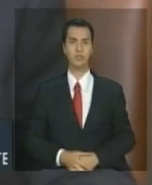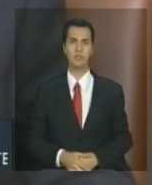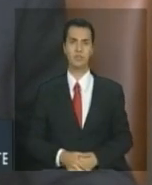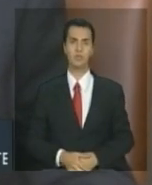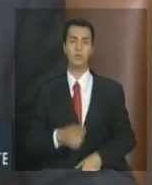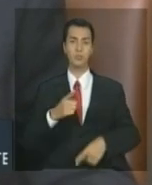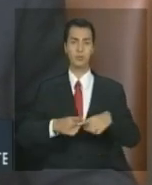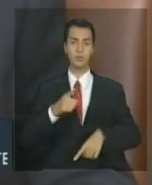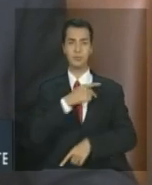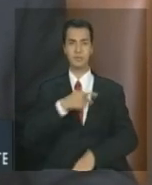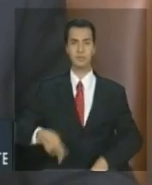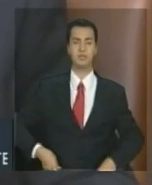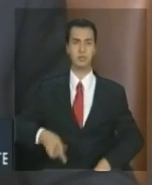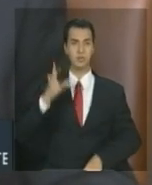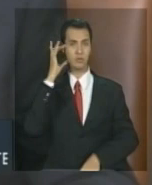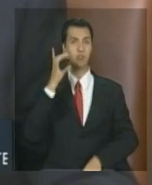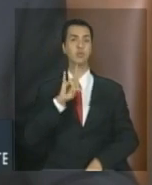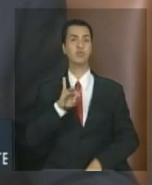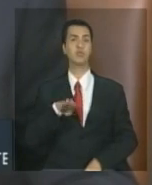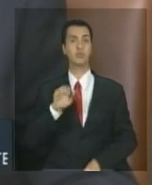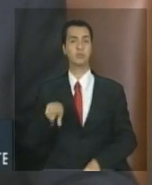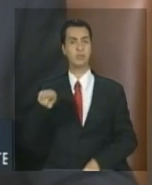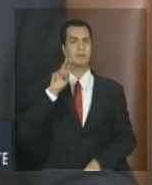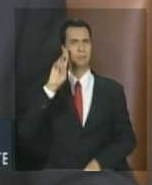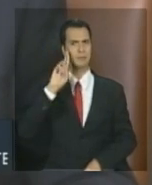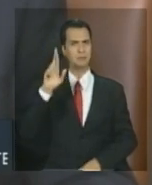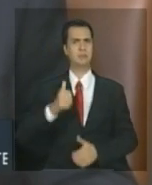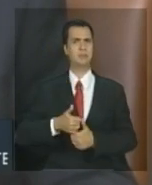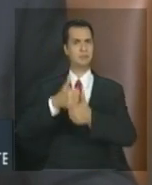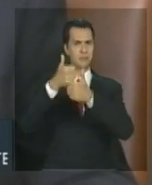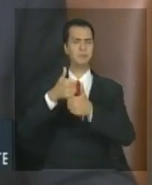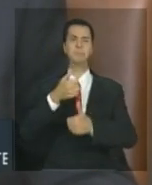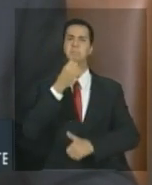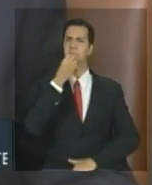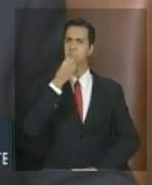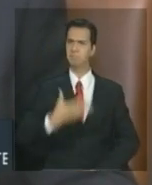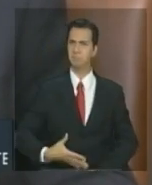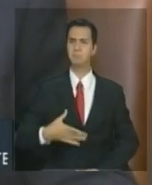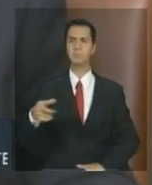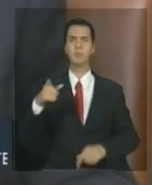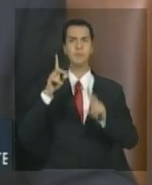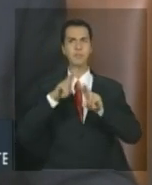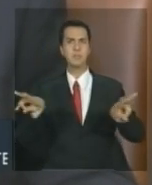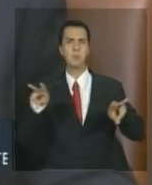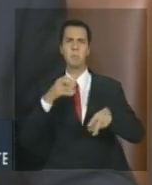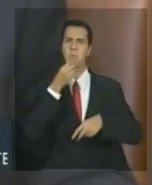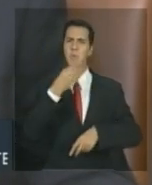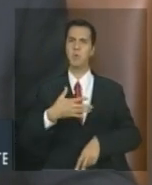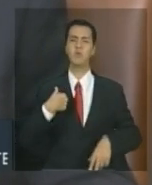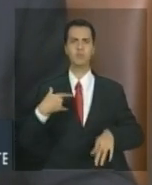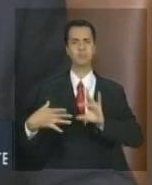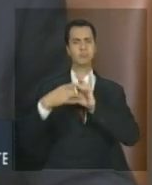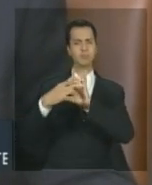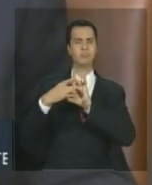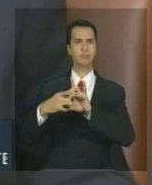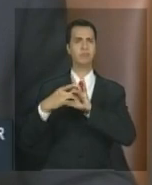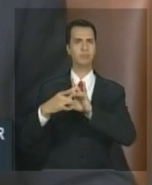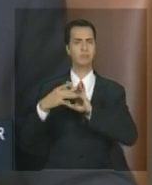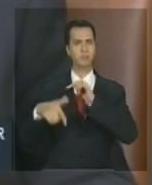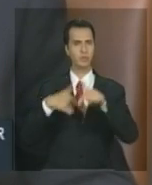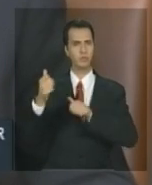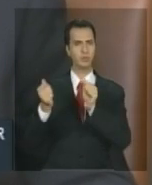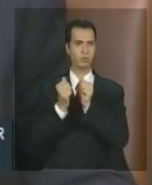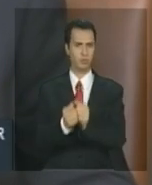na presidente Rousseff uma líder tão capaz, com tanta visão, que é a minha parceira nesses empreendimentos. O